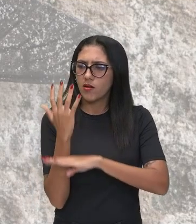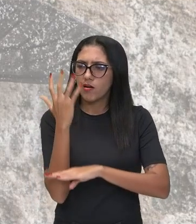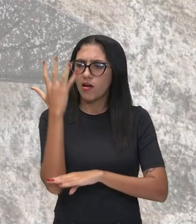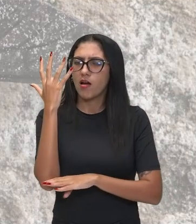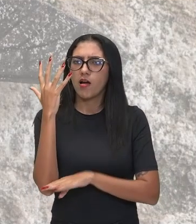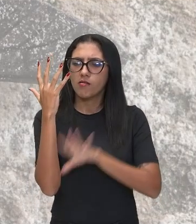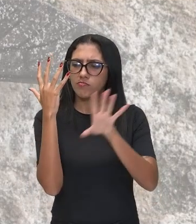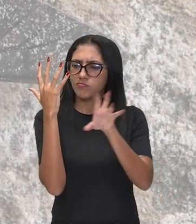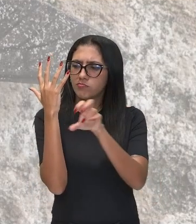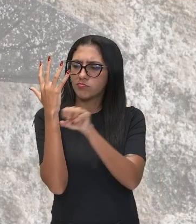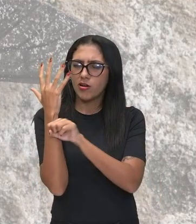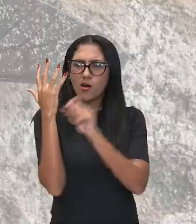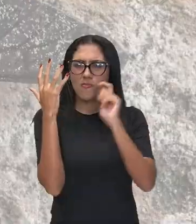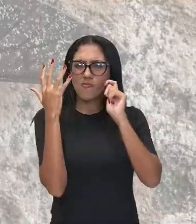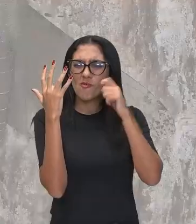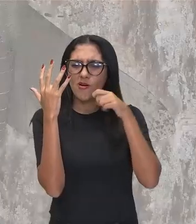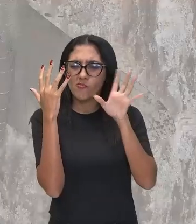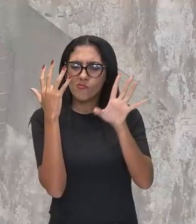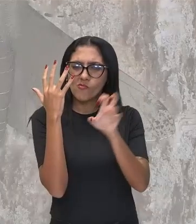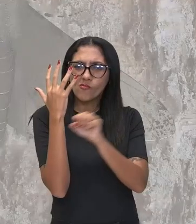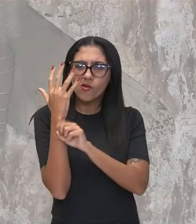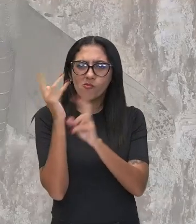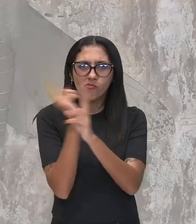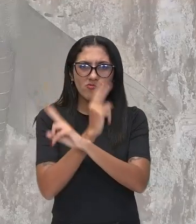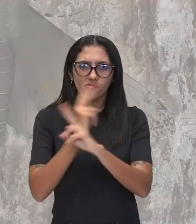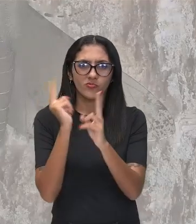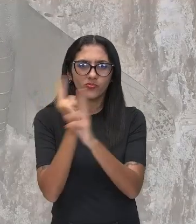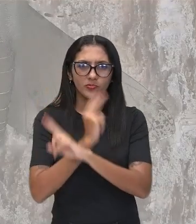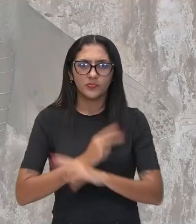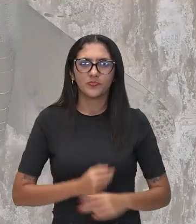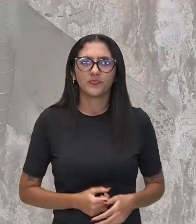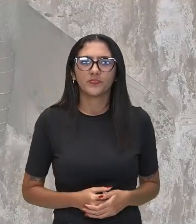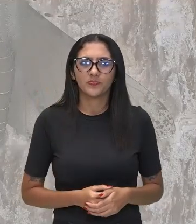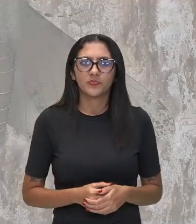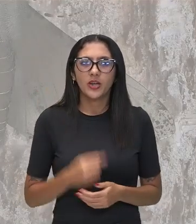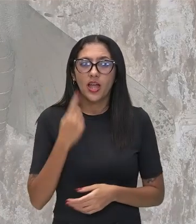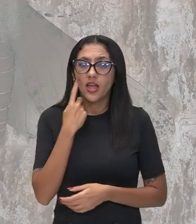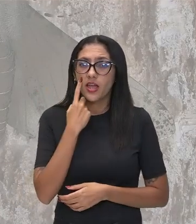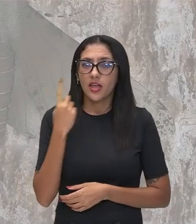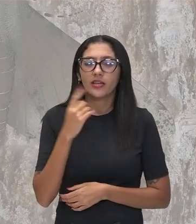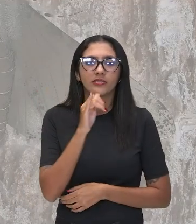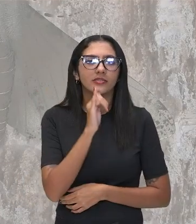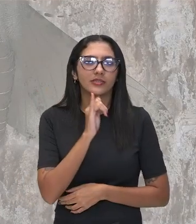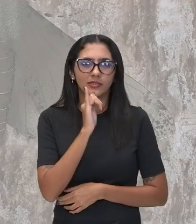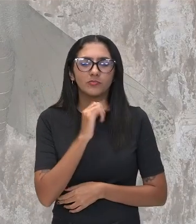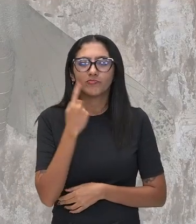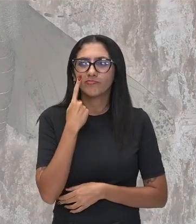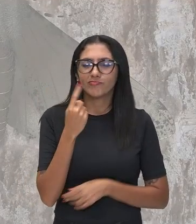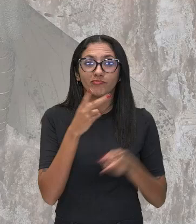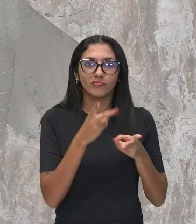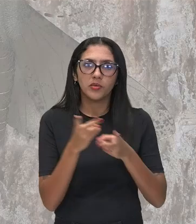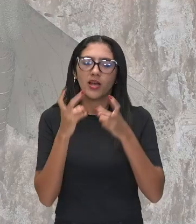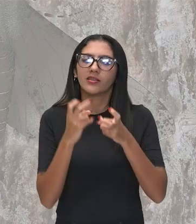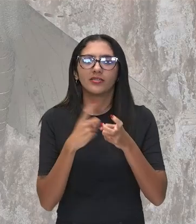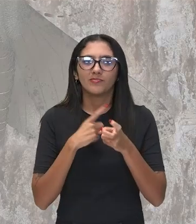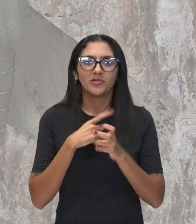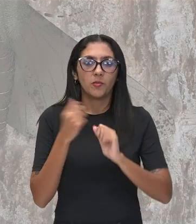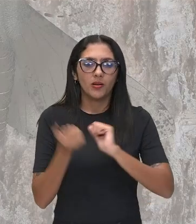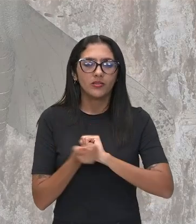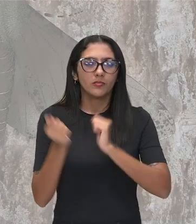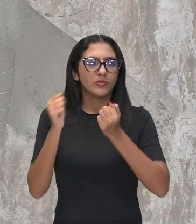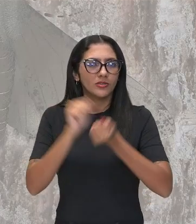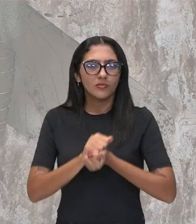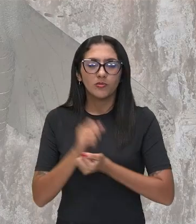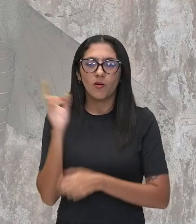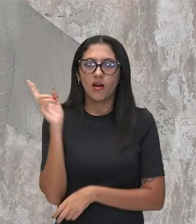escurecidos pelas emissões industriais. Este exemplo destaca a rápida adaptação das populações à mudança